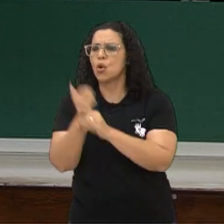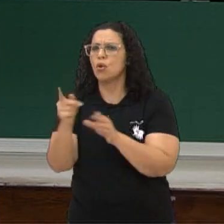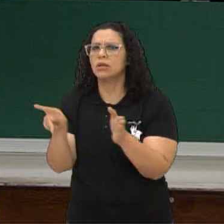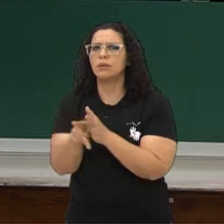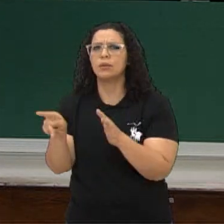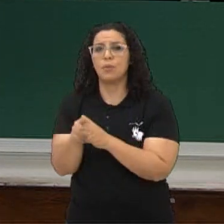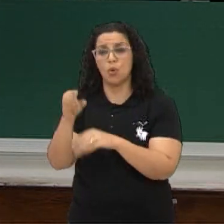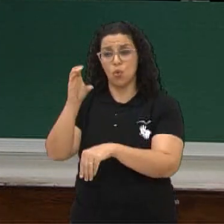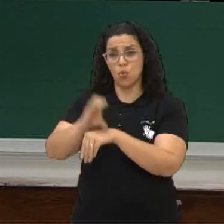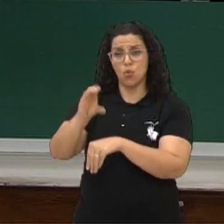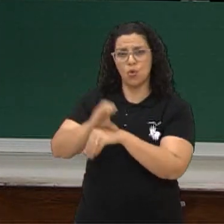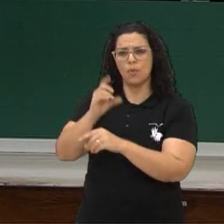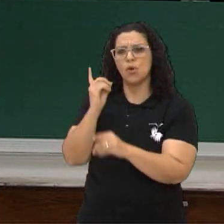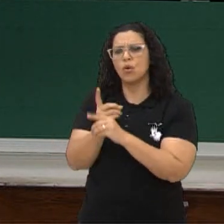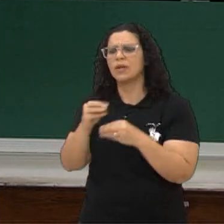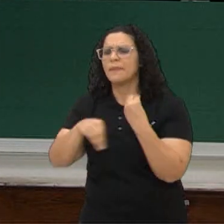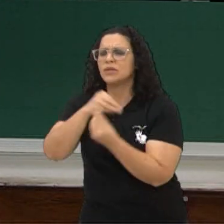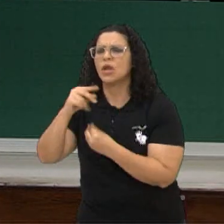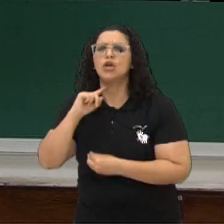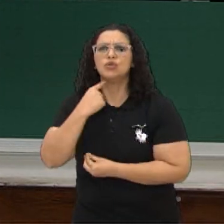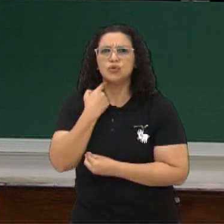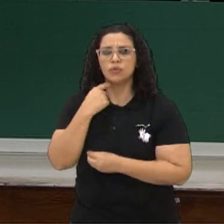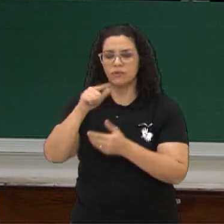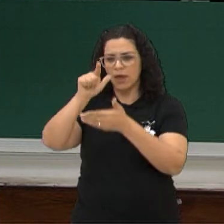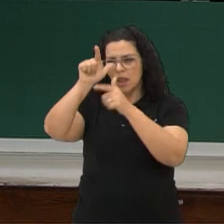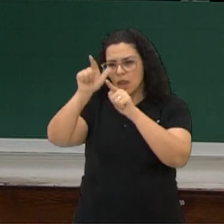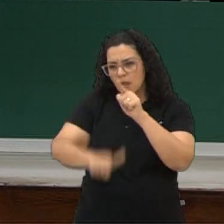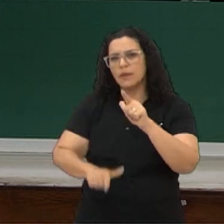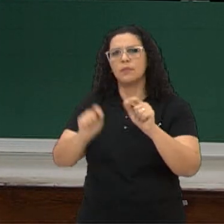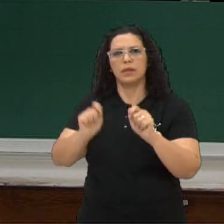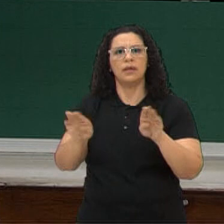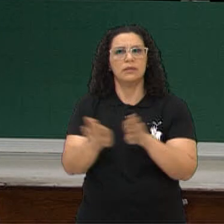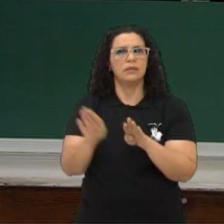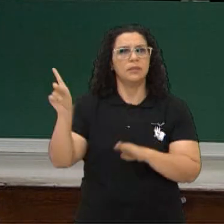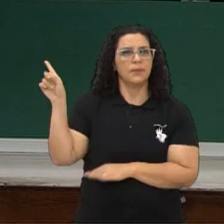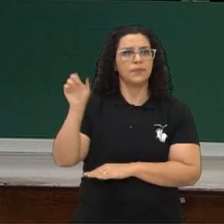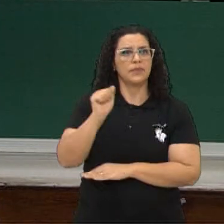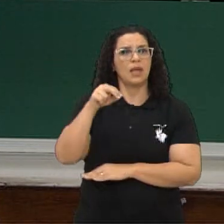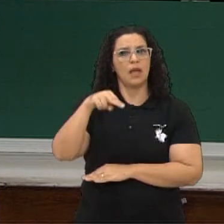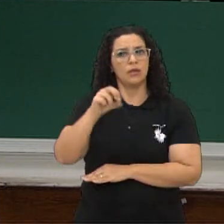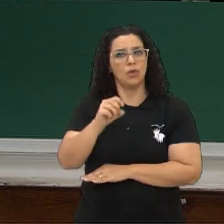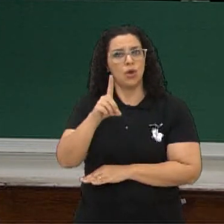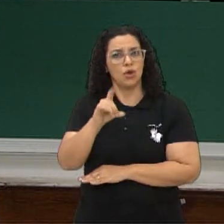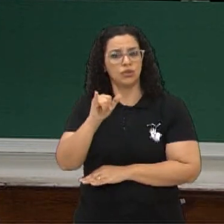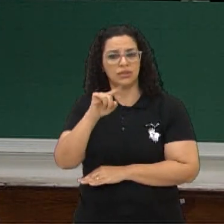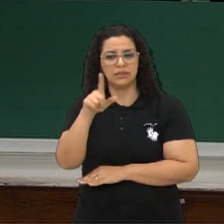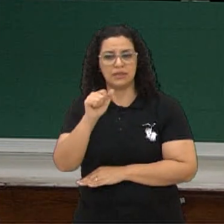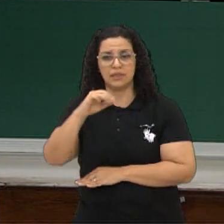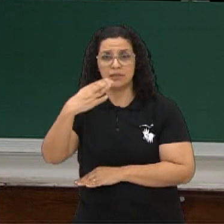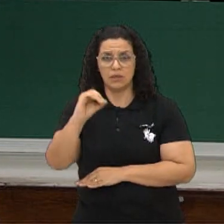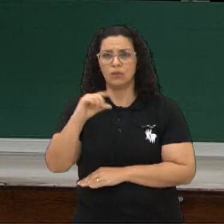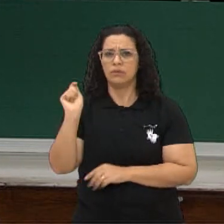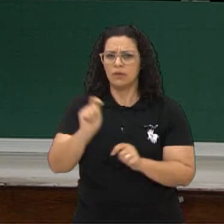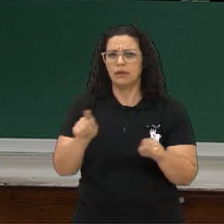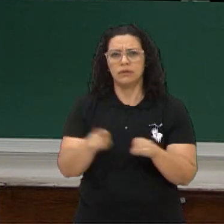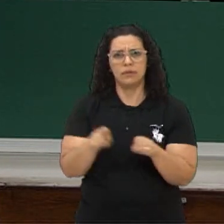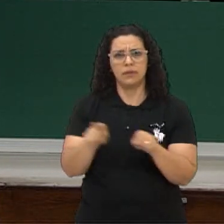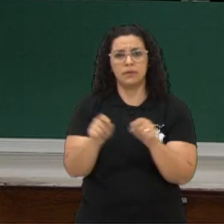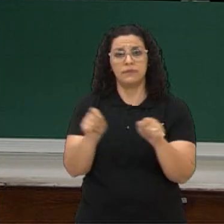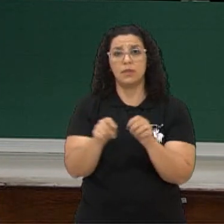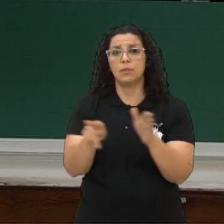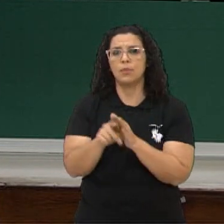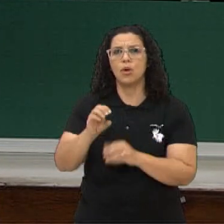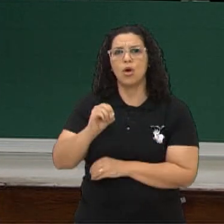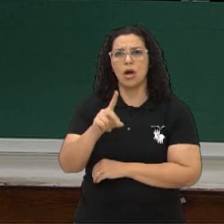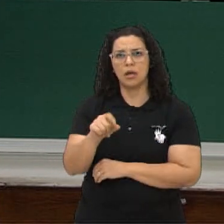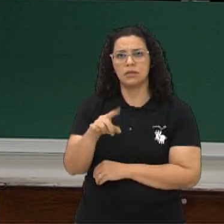exemplo, o cobre, e também na anodização, que é um processo onde a gente faz uma eletrólise e coloca uma camada de